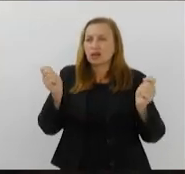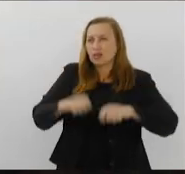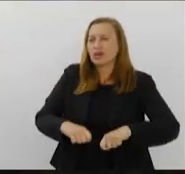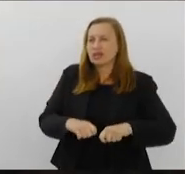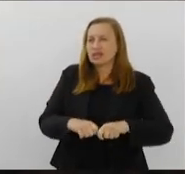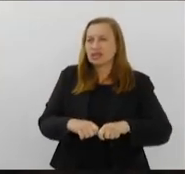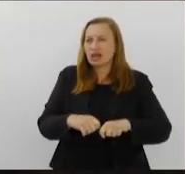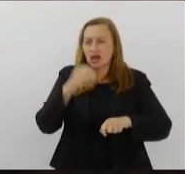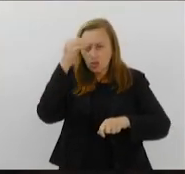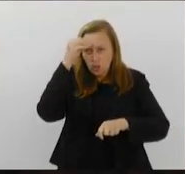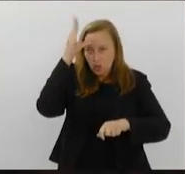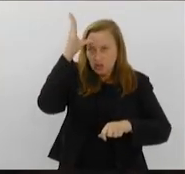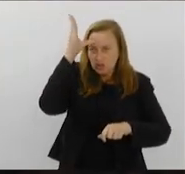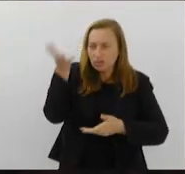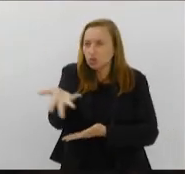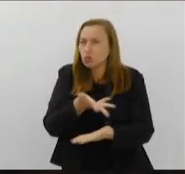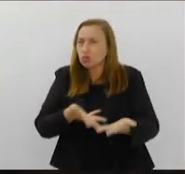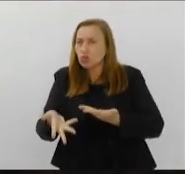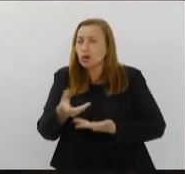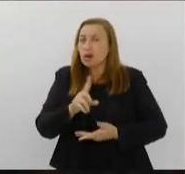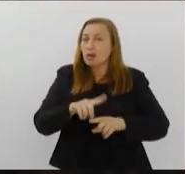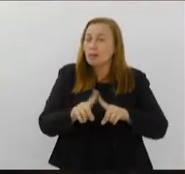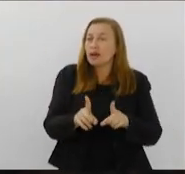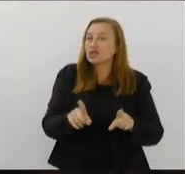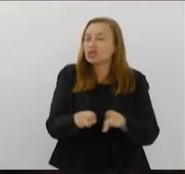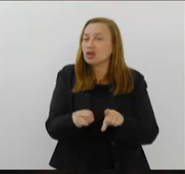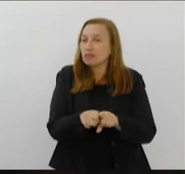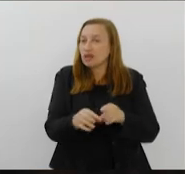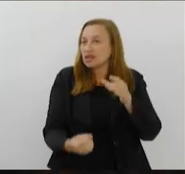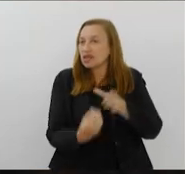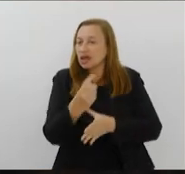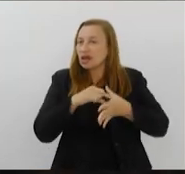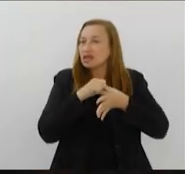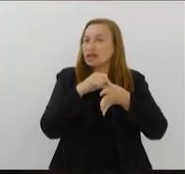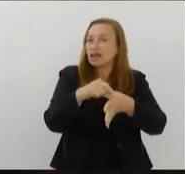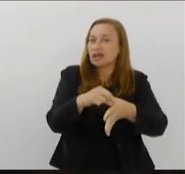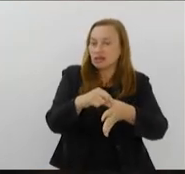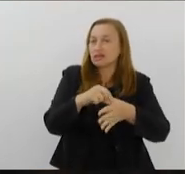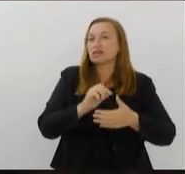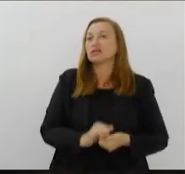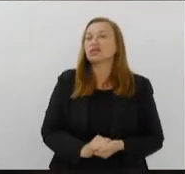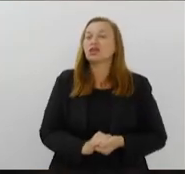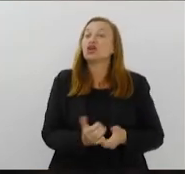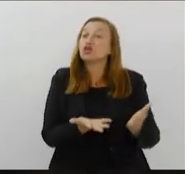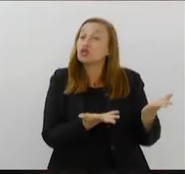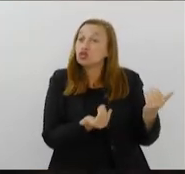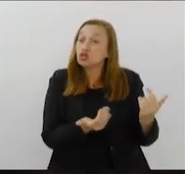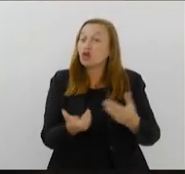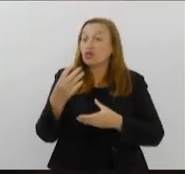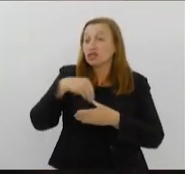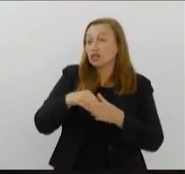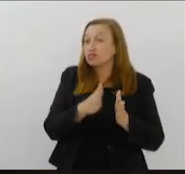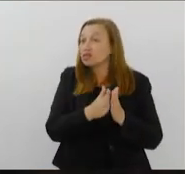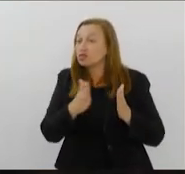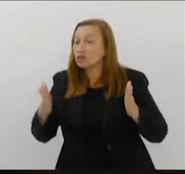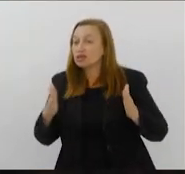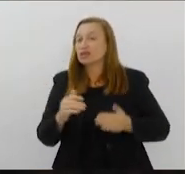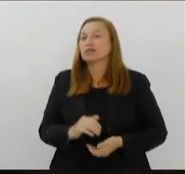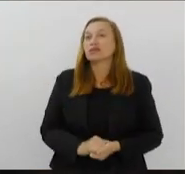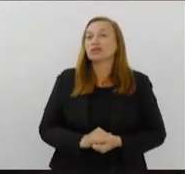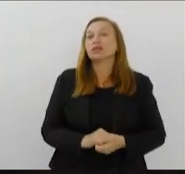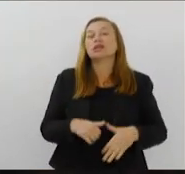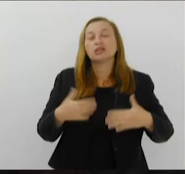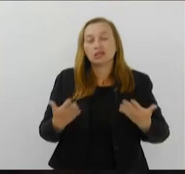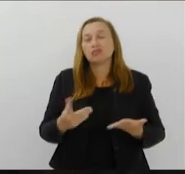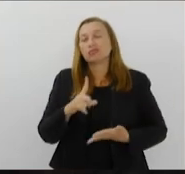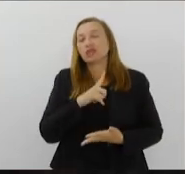conhecimento, sensibilizar, mas também de formar lideranças, empoderar lideranças jovens dentro desse processo. Então,